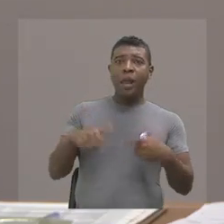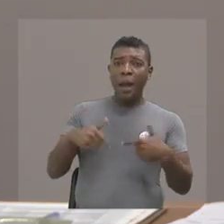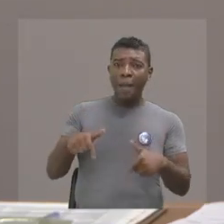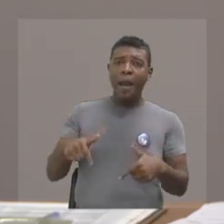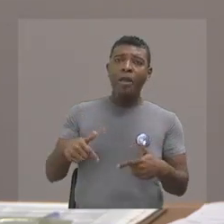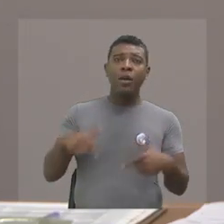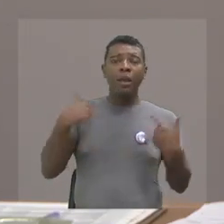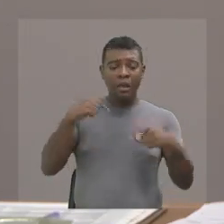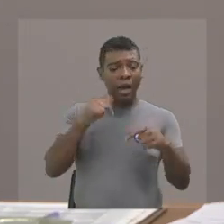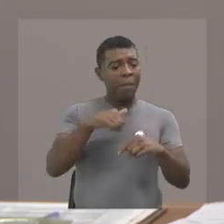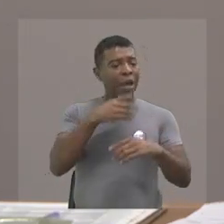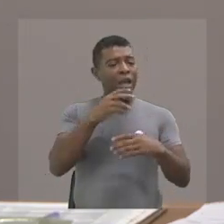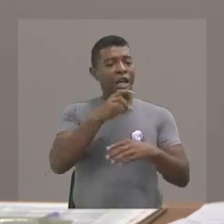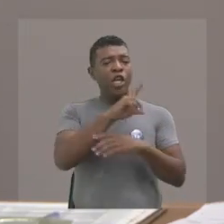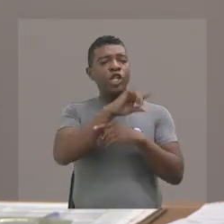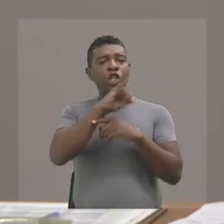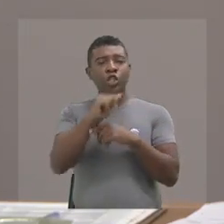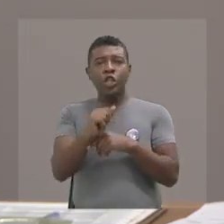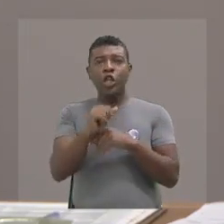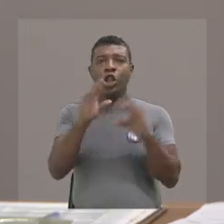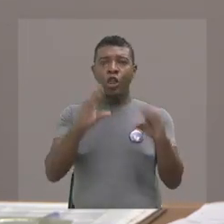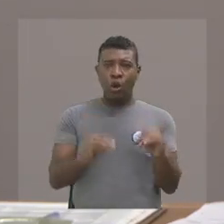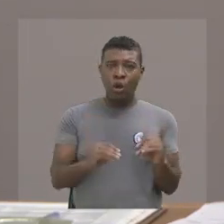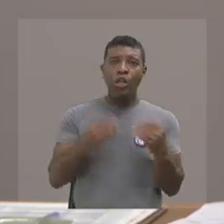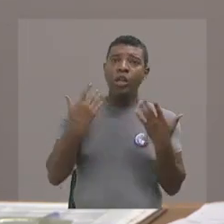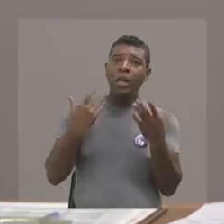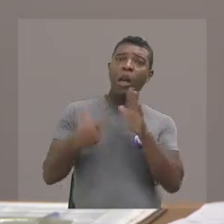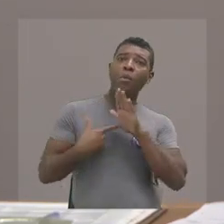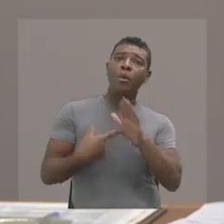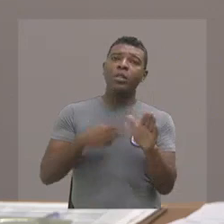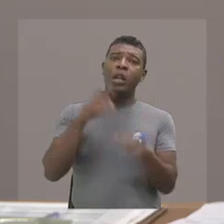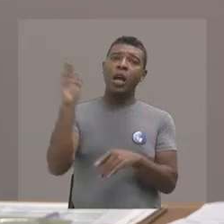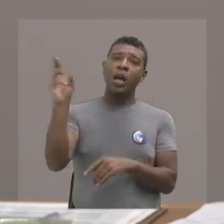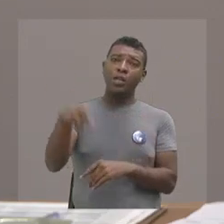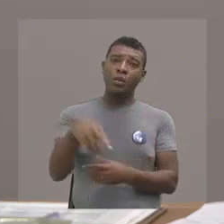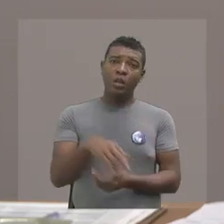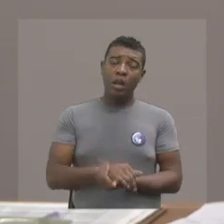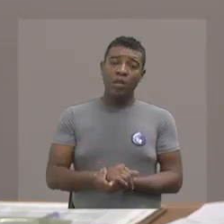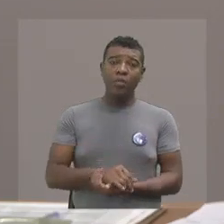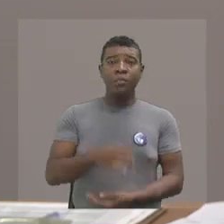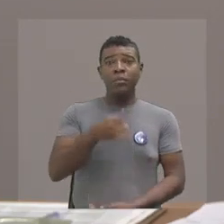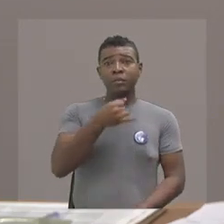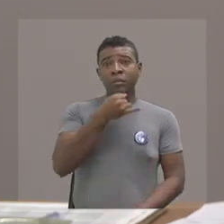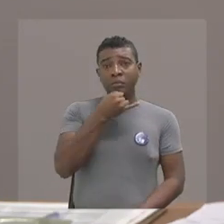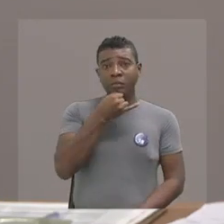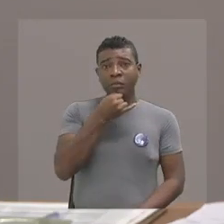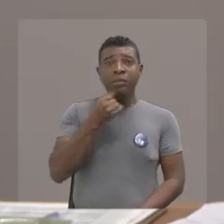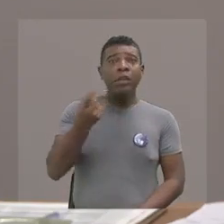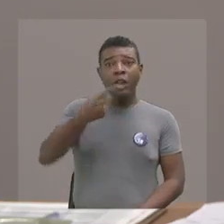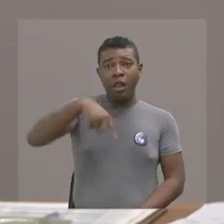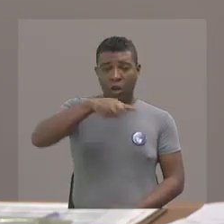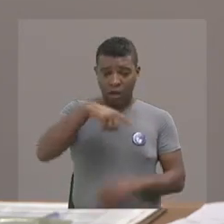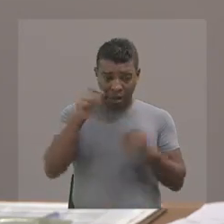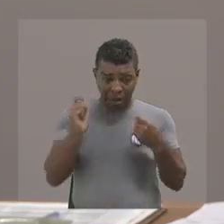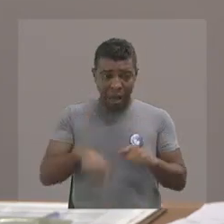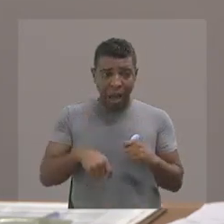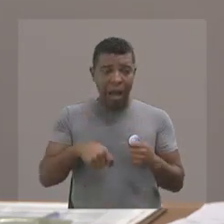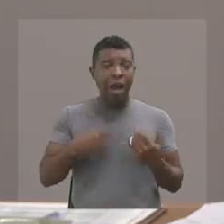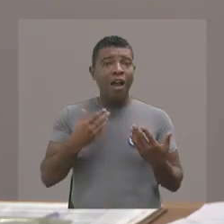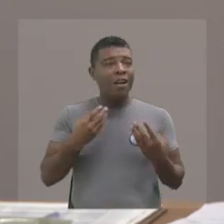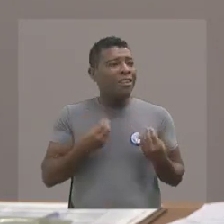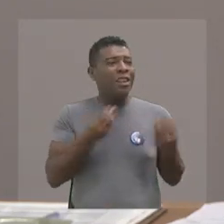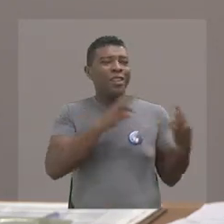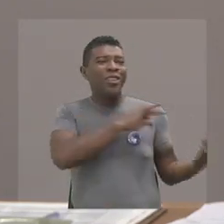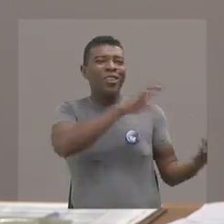quer mostrar resultado infelizmente nós não temos como agradar todo mundo isso vai continuar